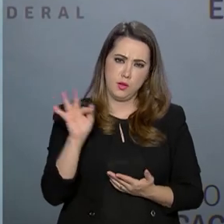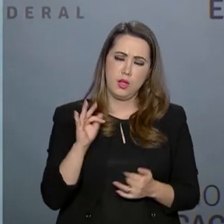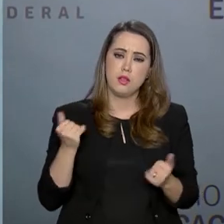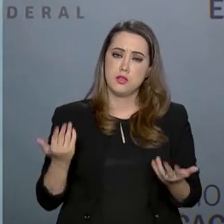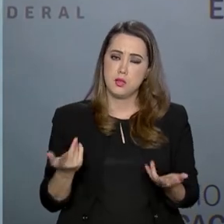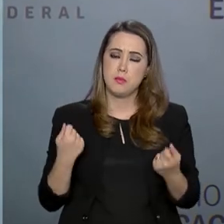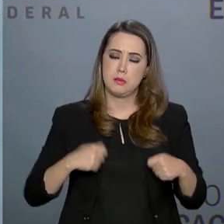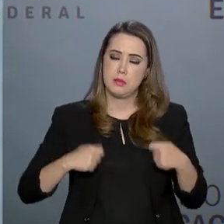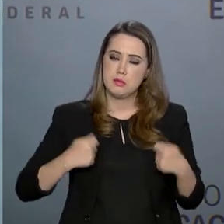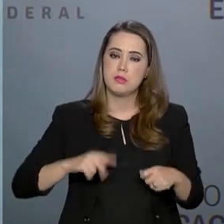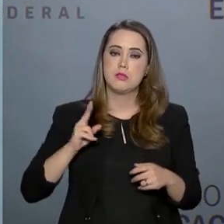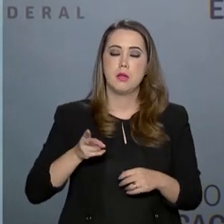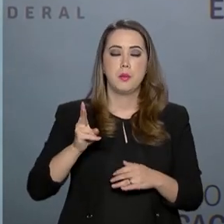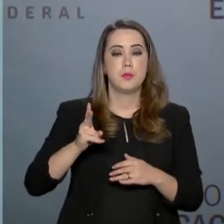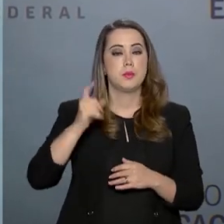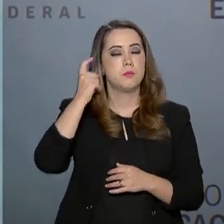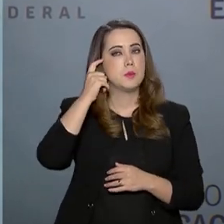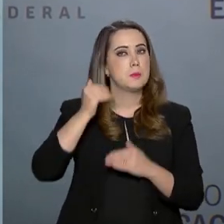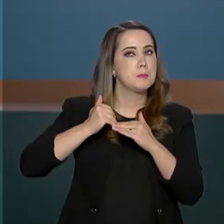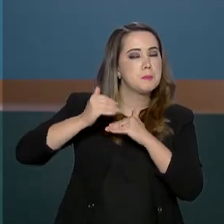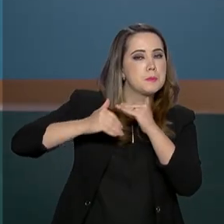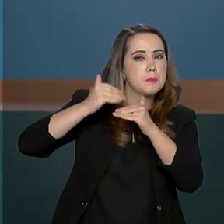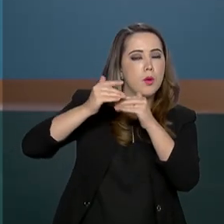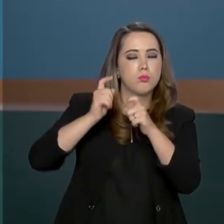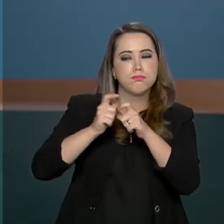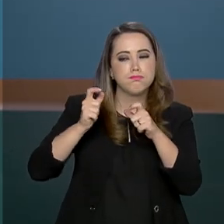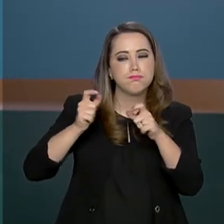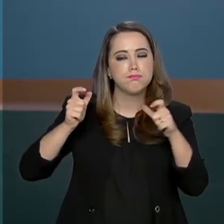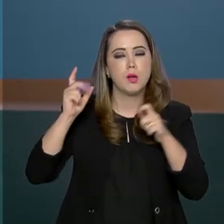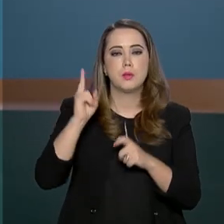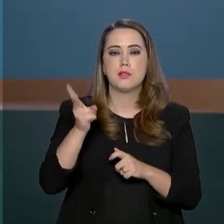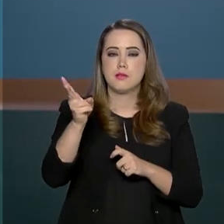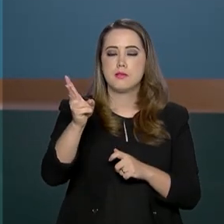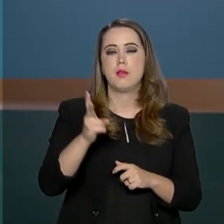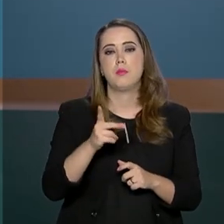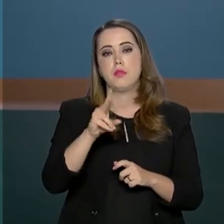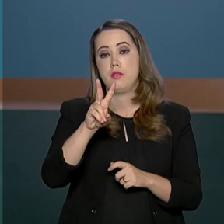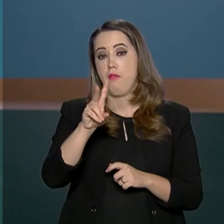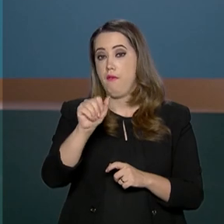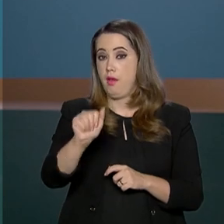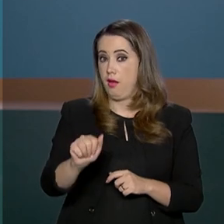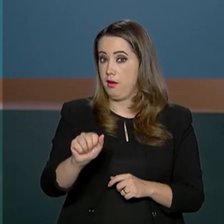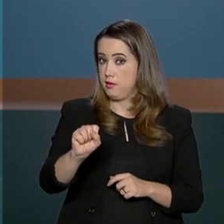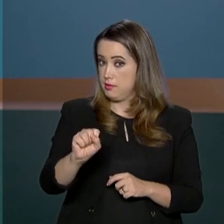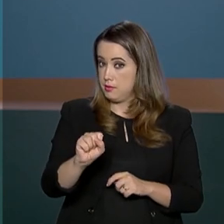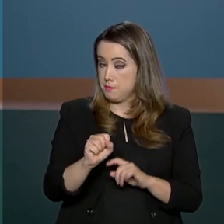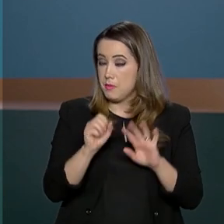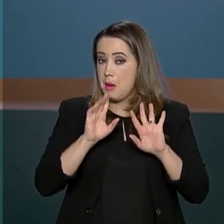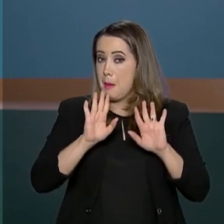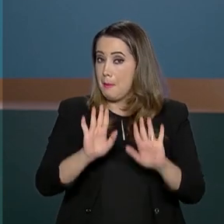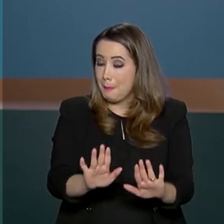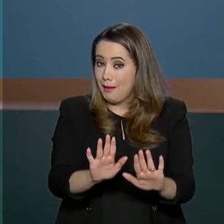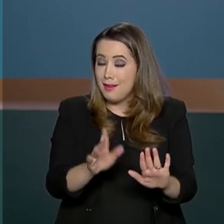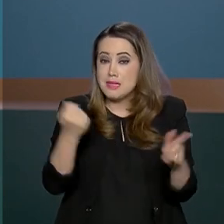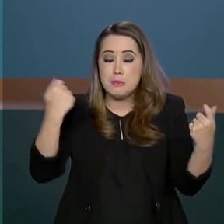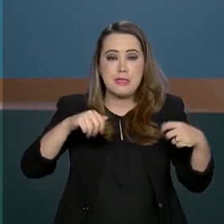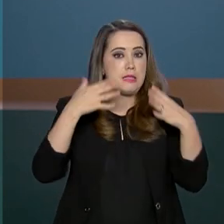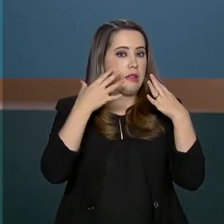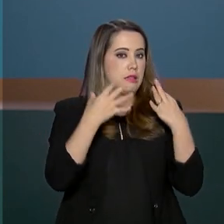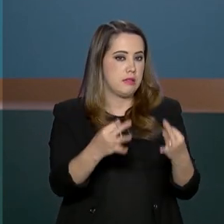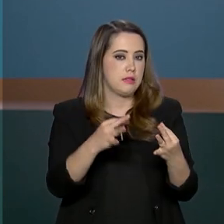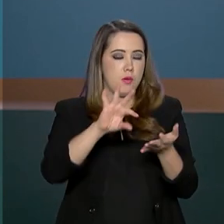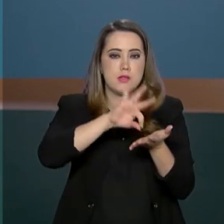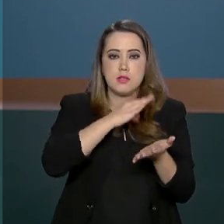pensar em aumentar cada vez mais o acesso e olha os candidatos precisam ficar atentos durante o período de inscrição